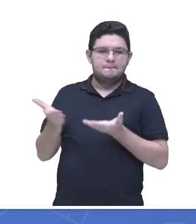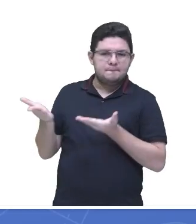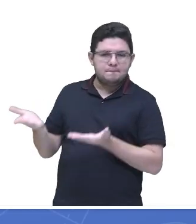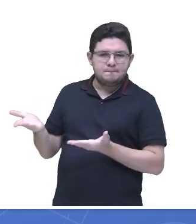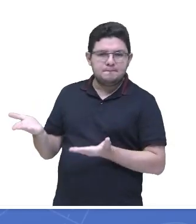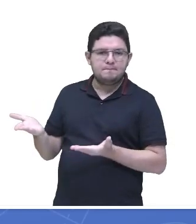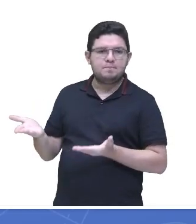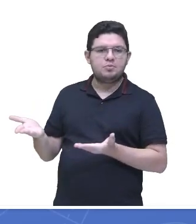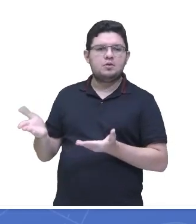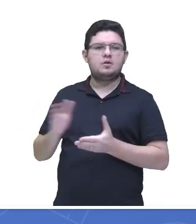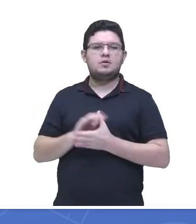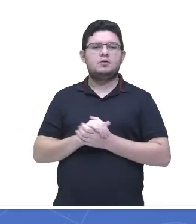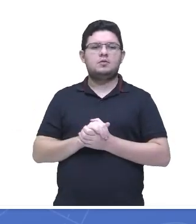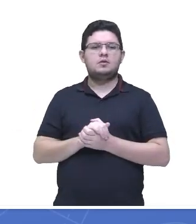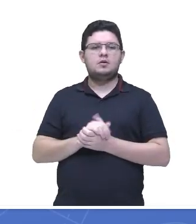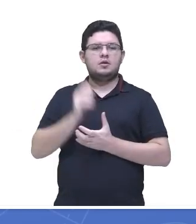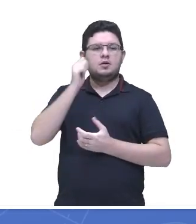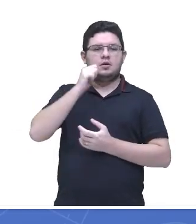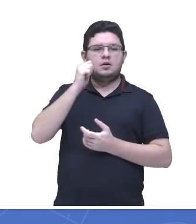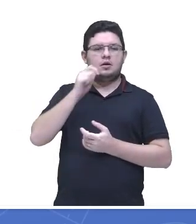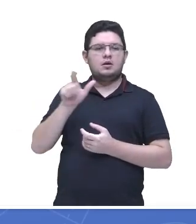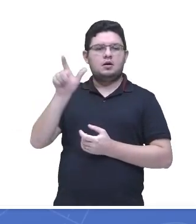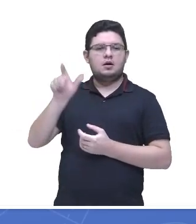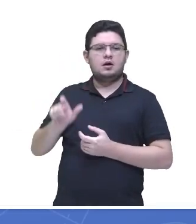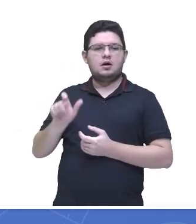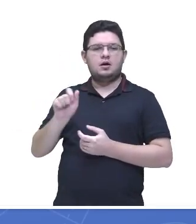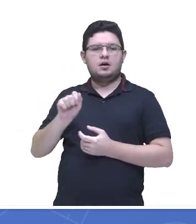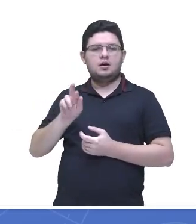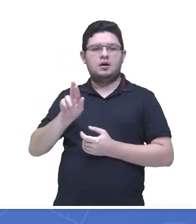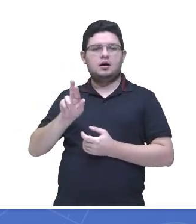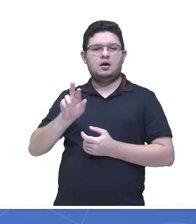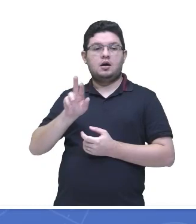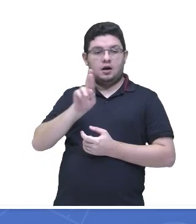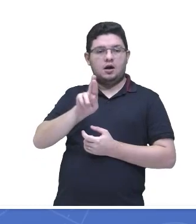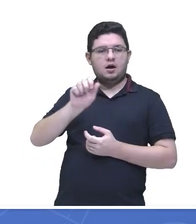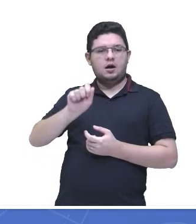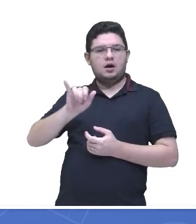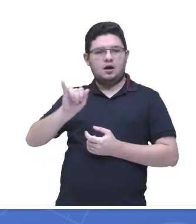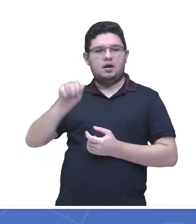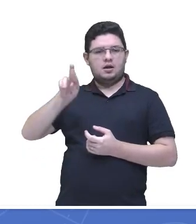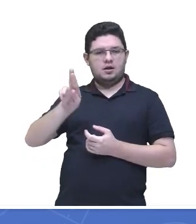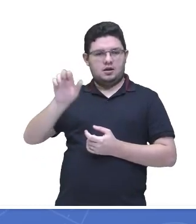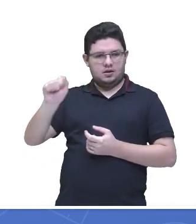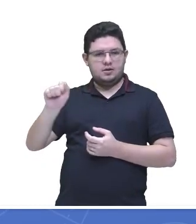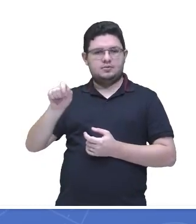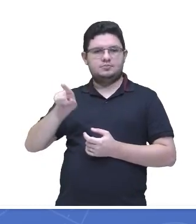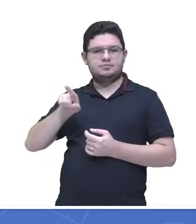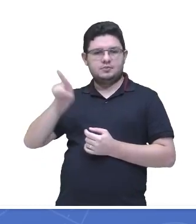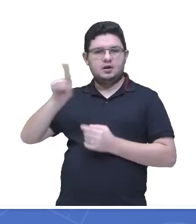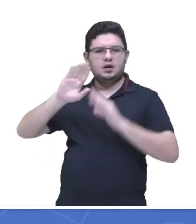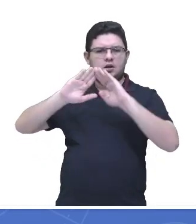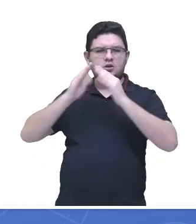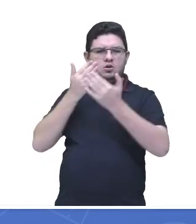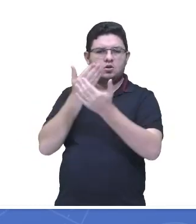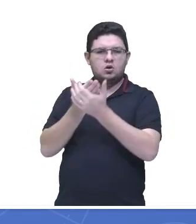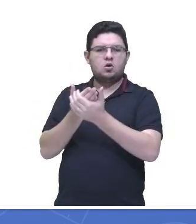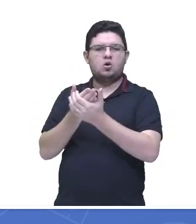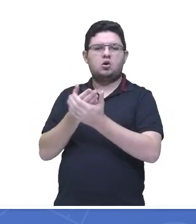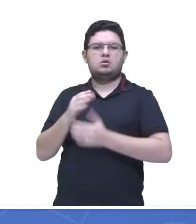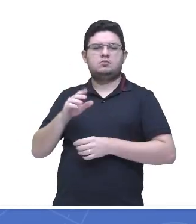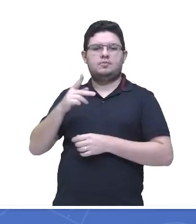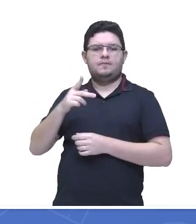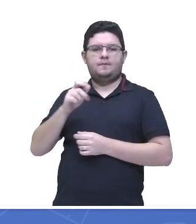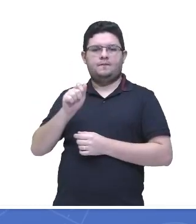Aqui, eu tenho a Raira. A Raira, da Escola Estadual Padre Luiz Ruas, disse que